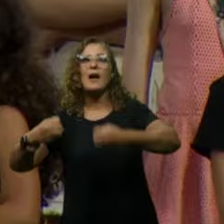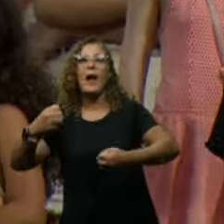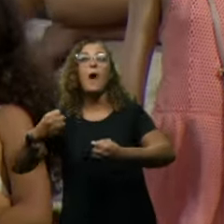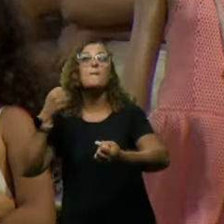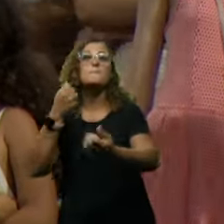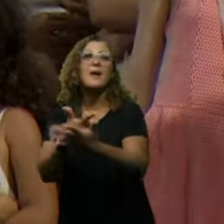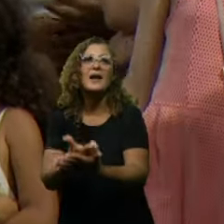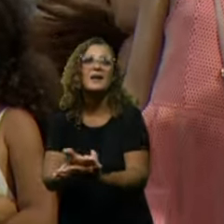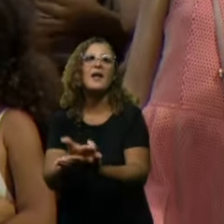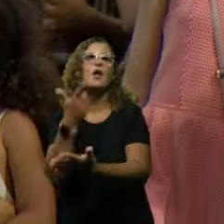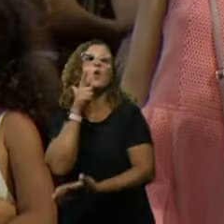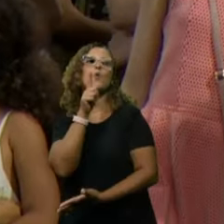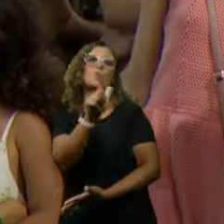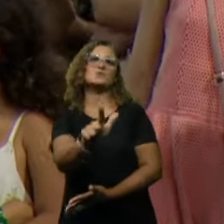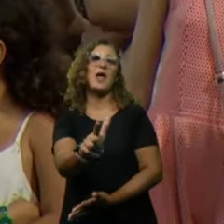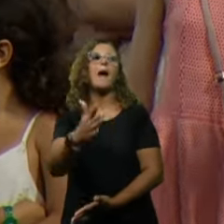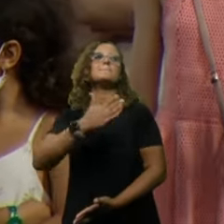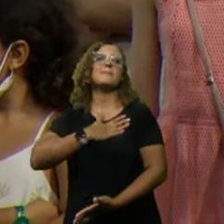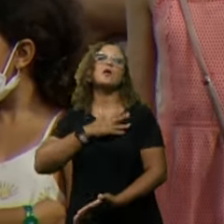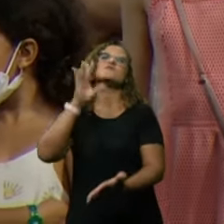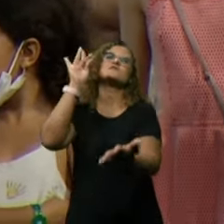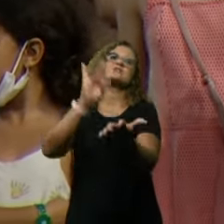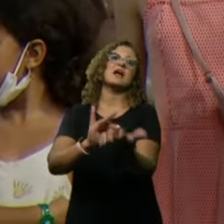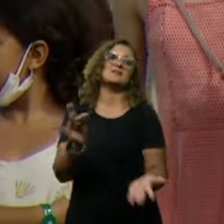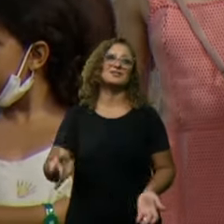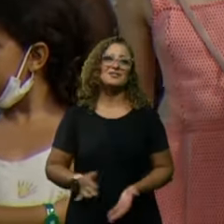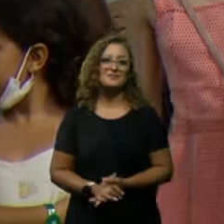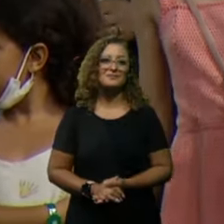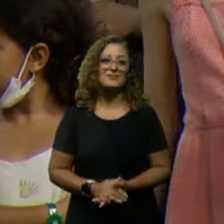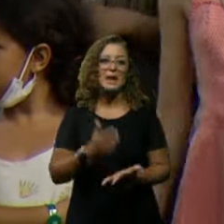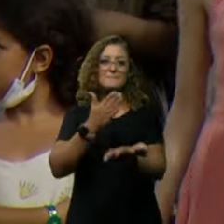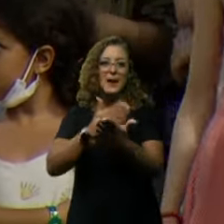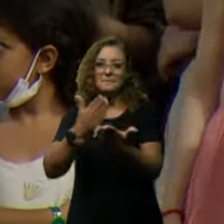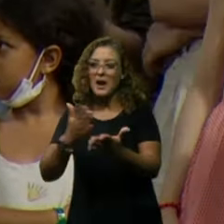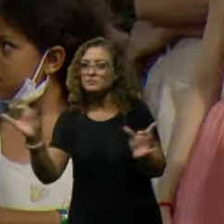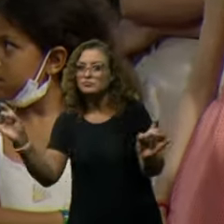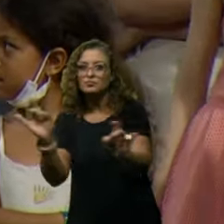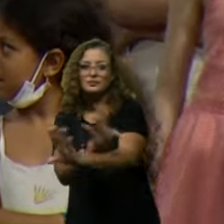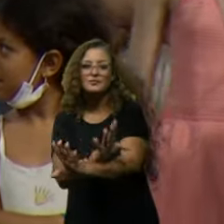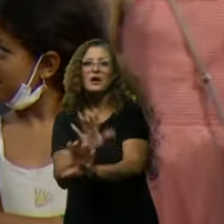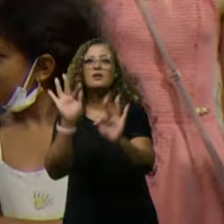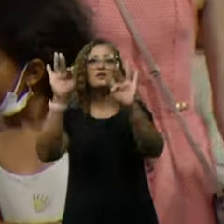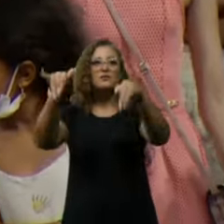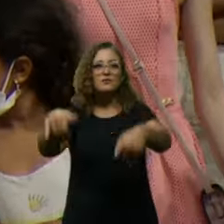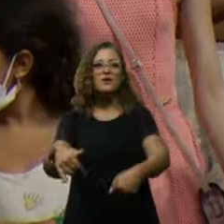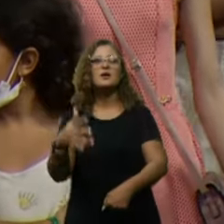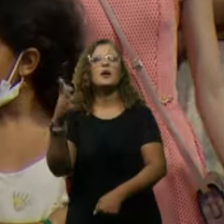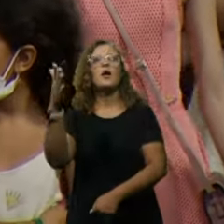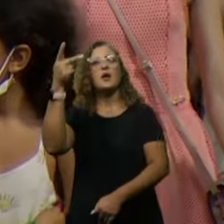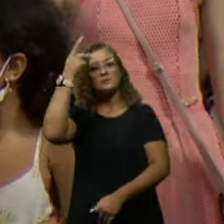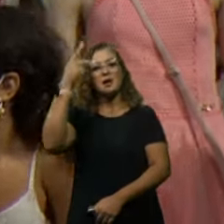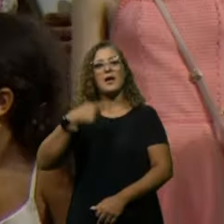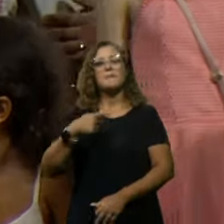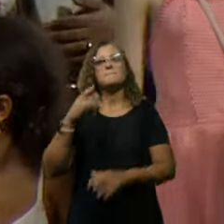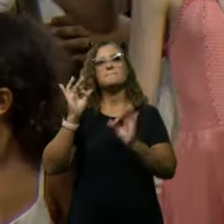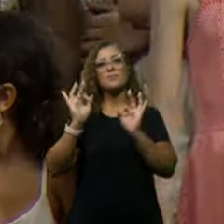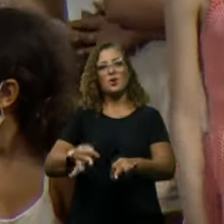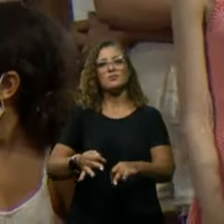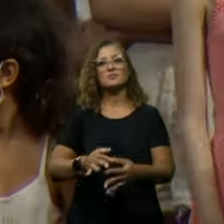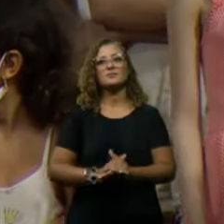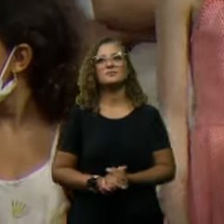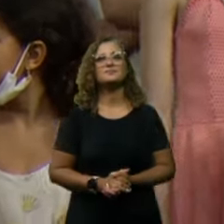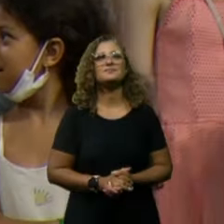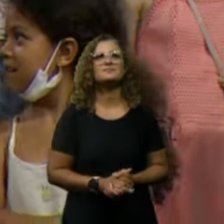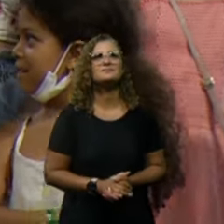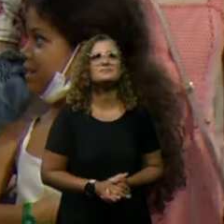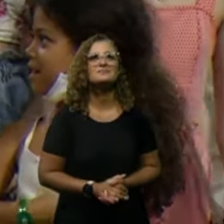quando quinta você diz por agora meu mesmo Sim ou não quando Deus de sai da tua terra é isso